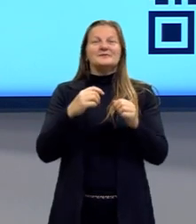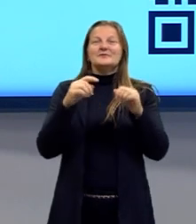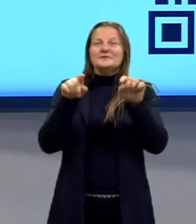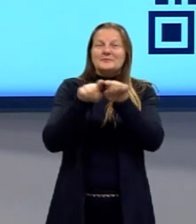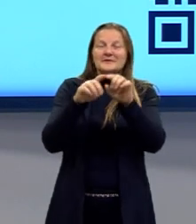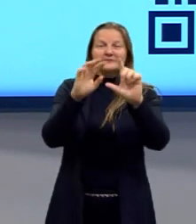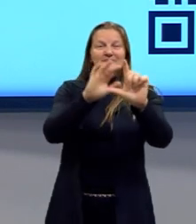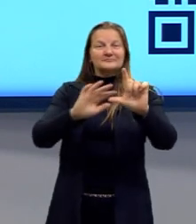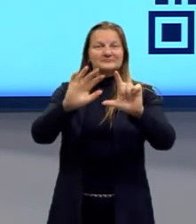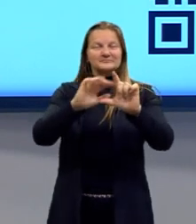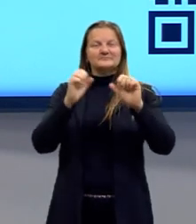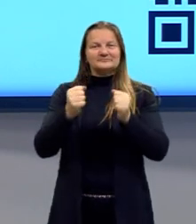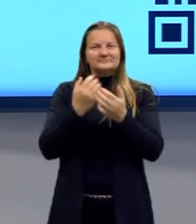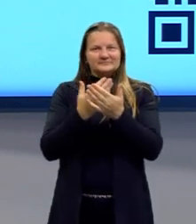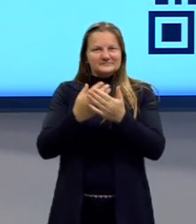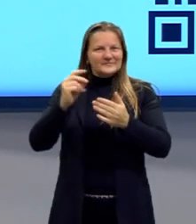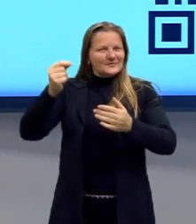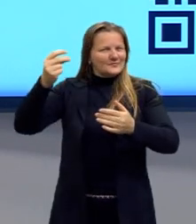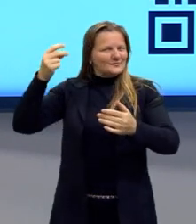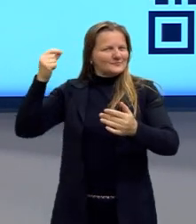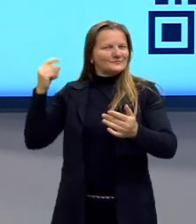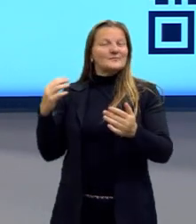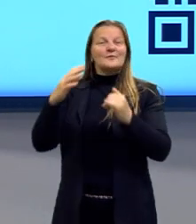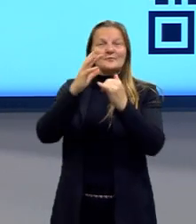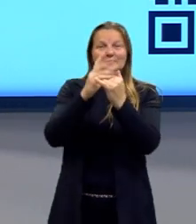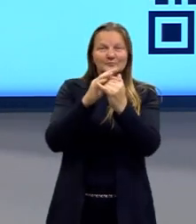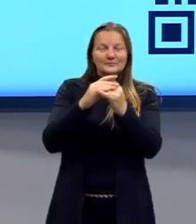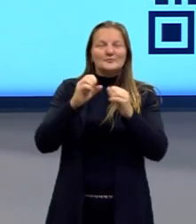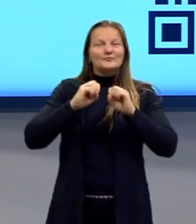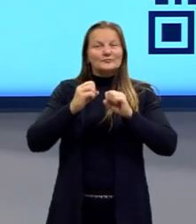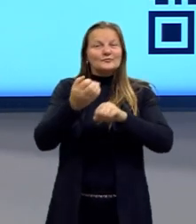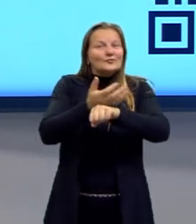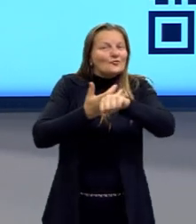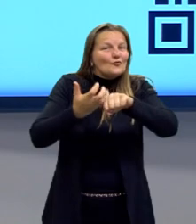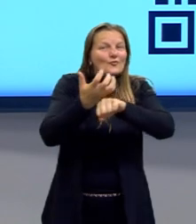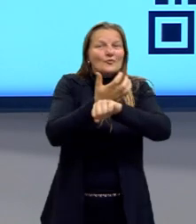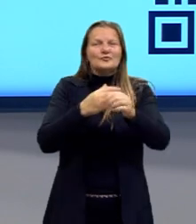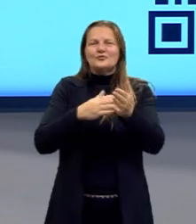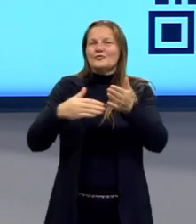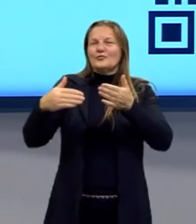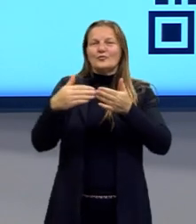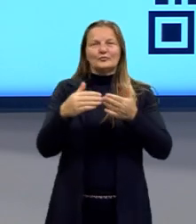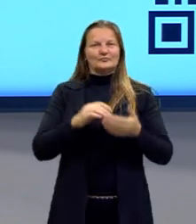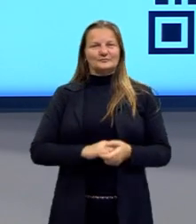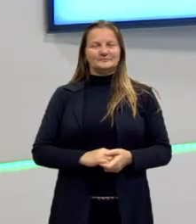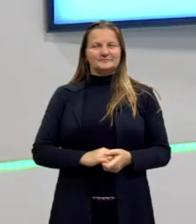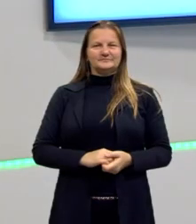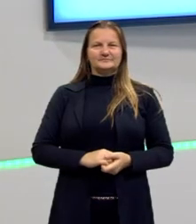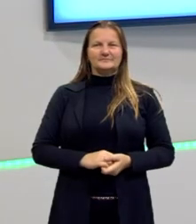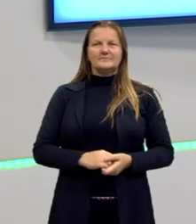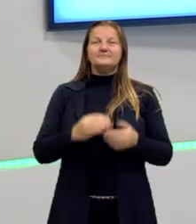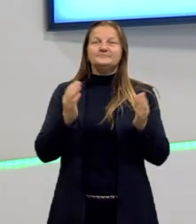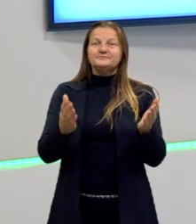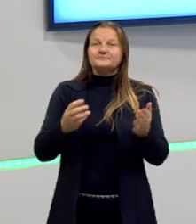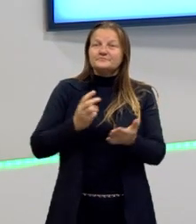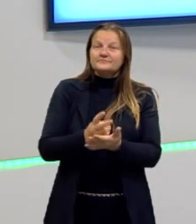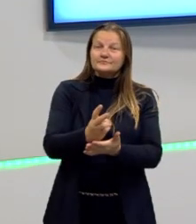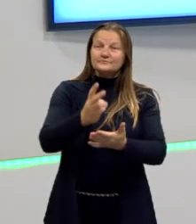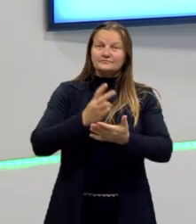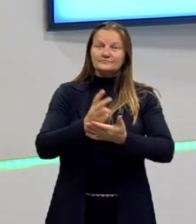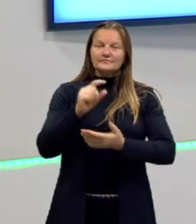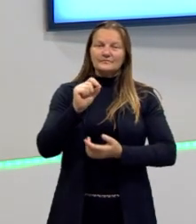assistir às aulas que já foram transmitidas no YouTube de todos os componentes do presente nós vamos dar